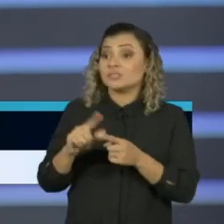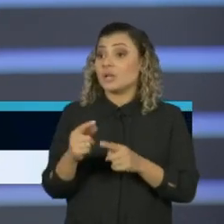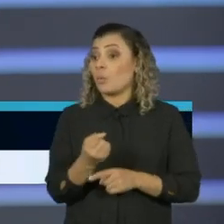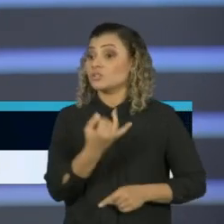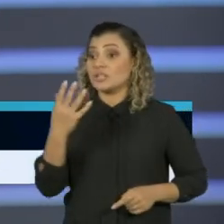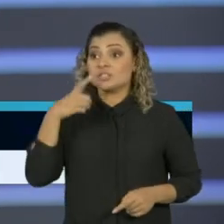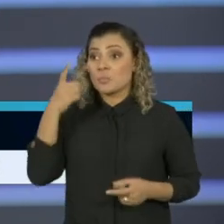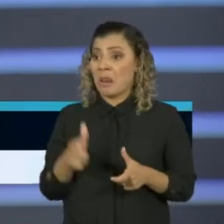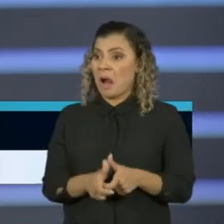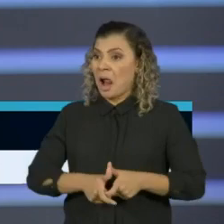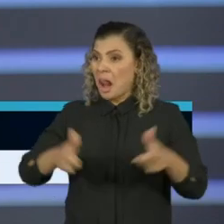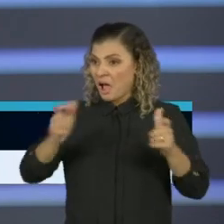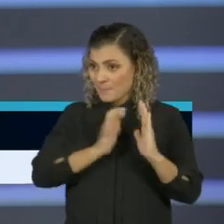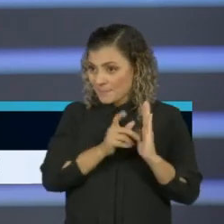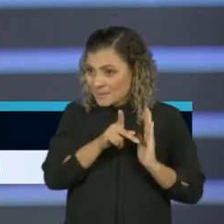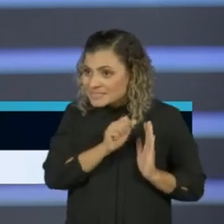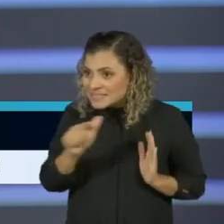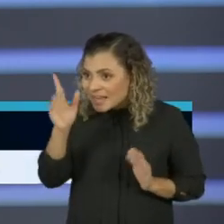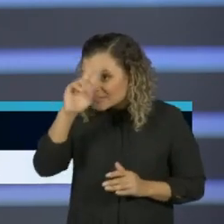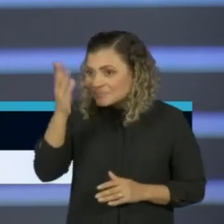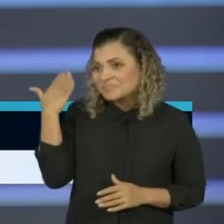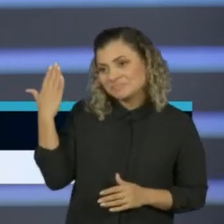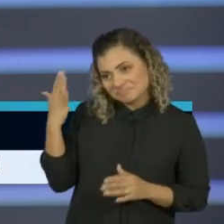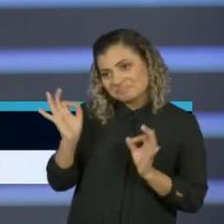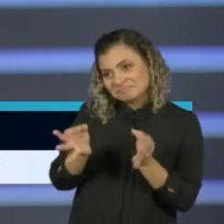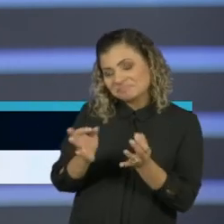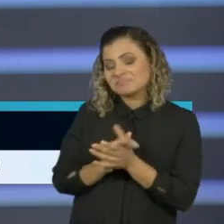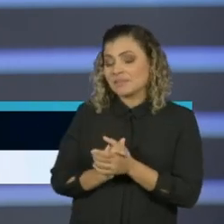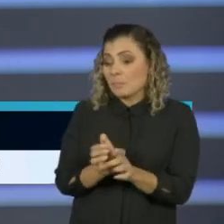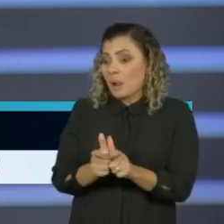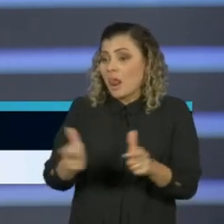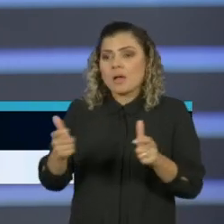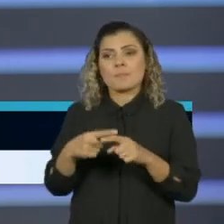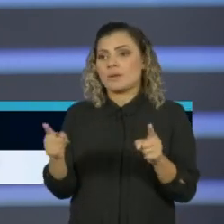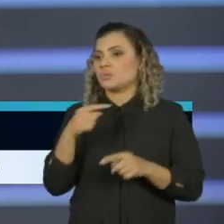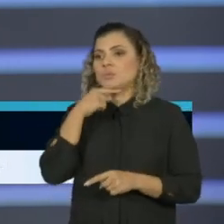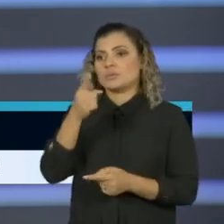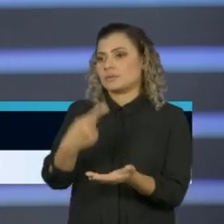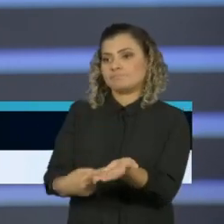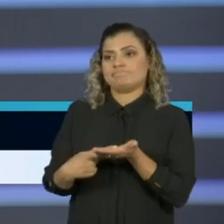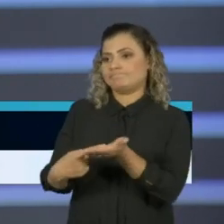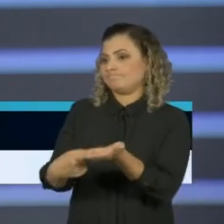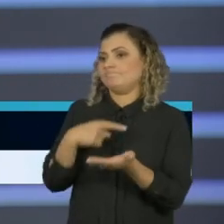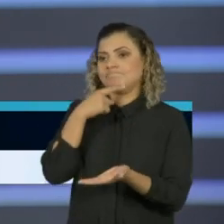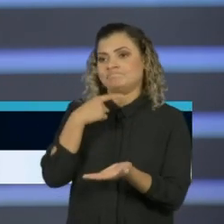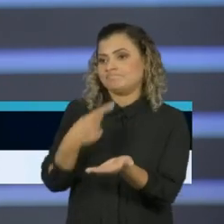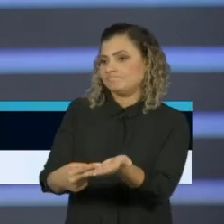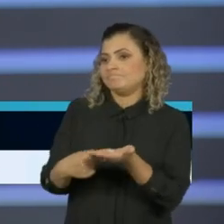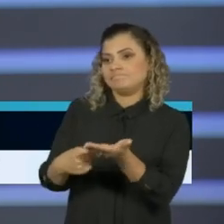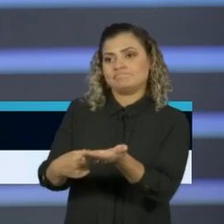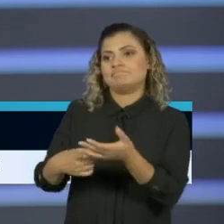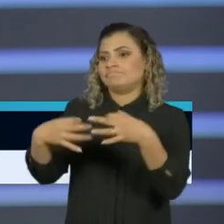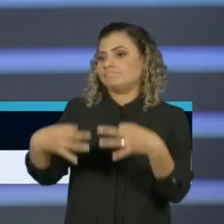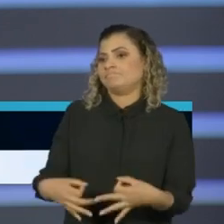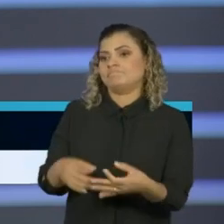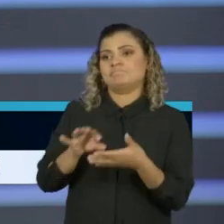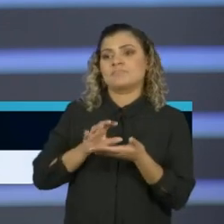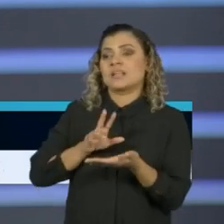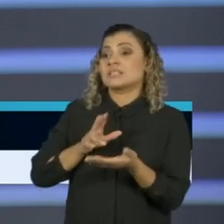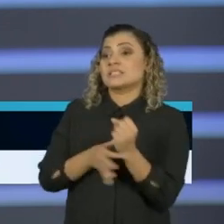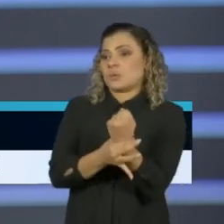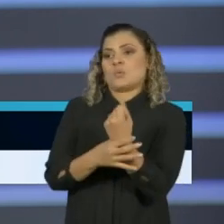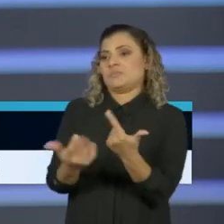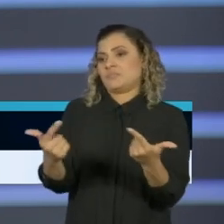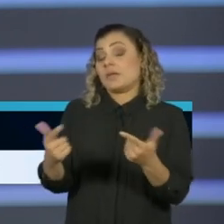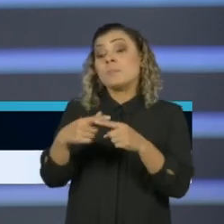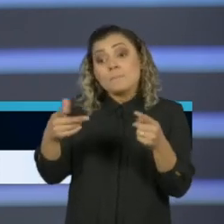deputados muito grande, chegou um momento era o maior partido dele, mas ele não conseguiu articular uma base de sustentação. Agora parece que ele